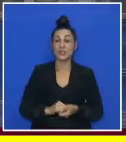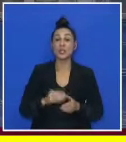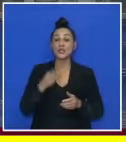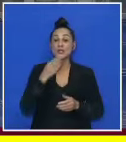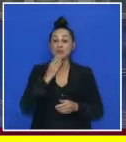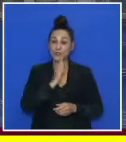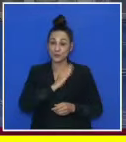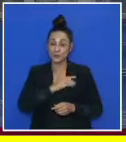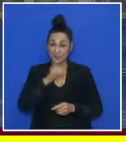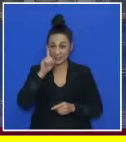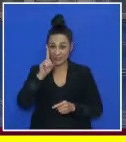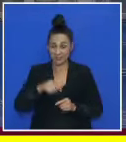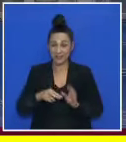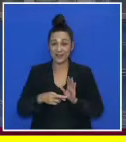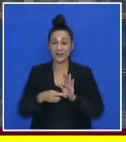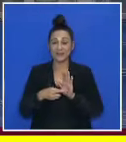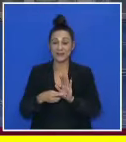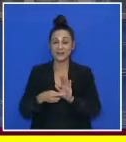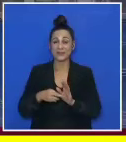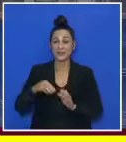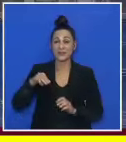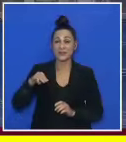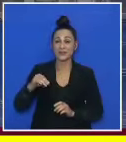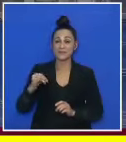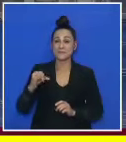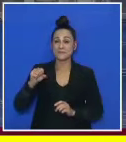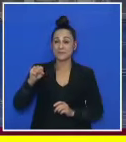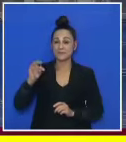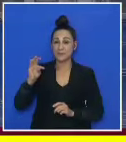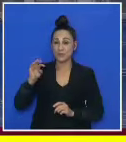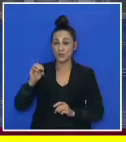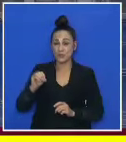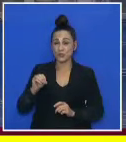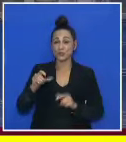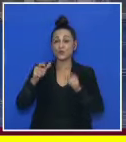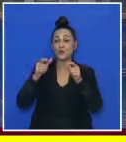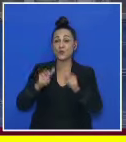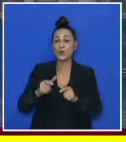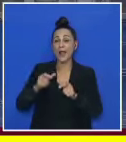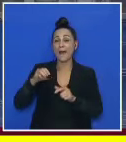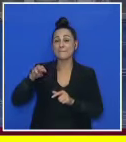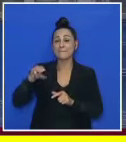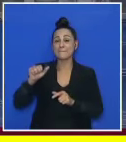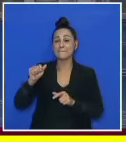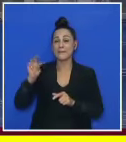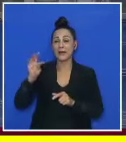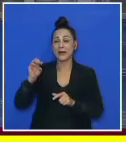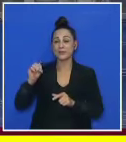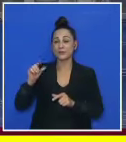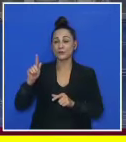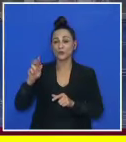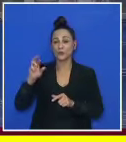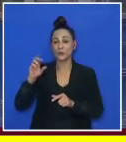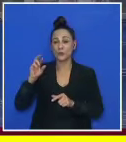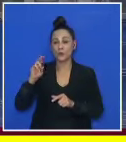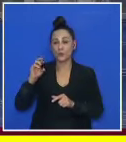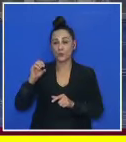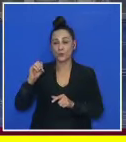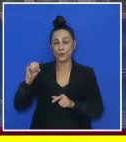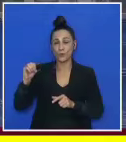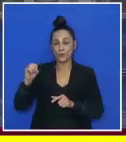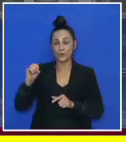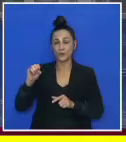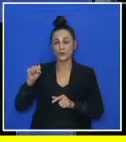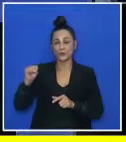E o time do coração é Misto do Mato Grosso. Misto do Mato Grosso é